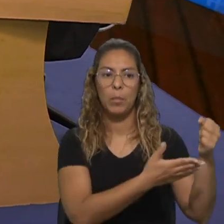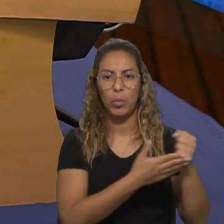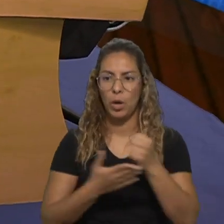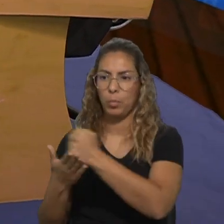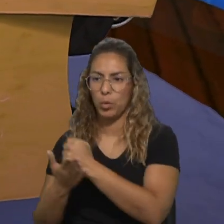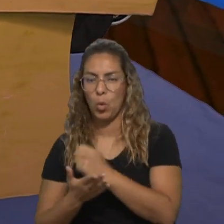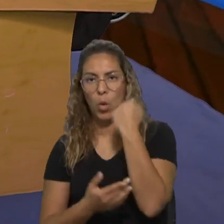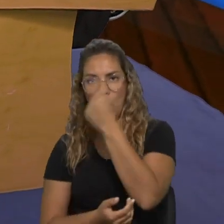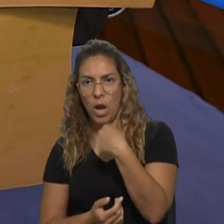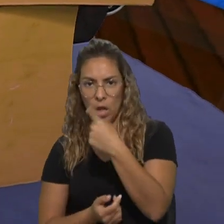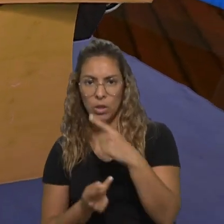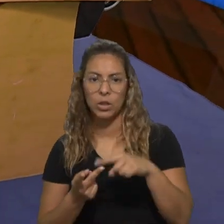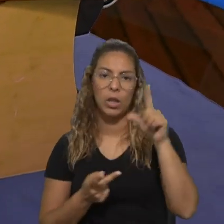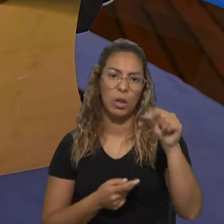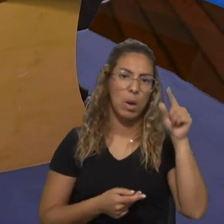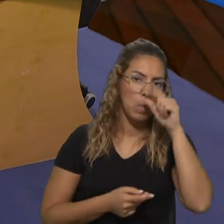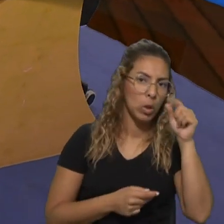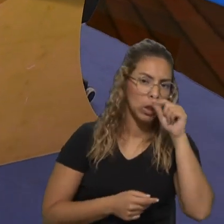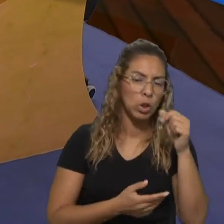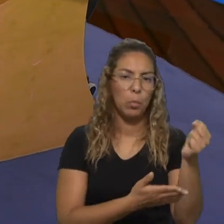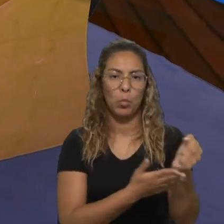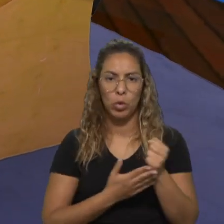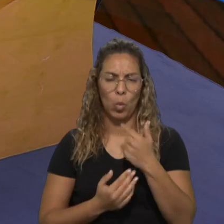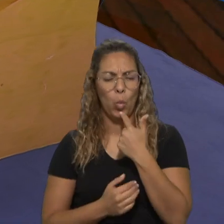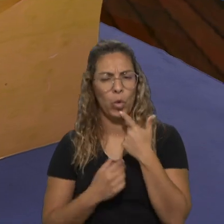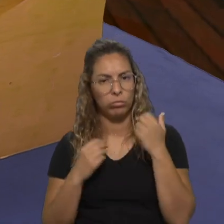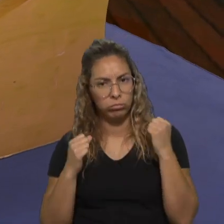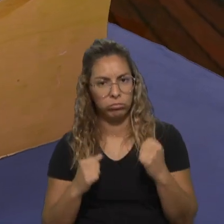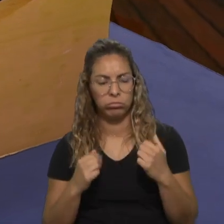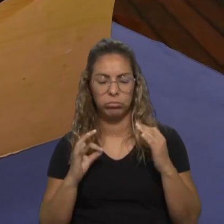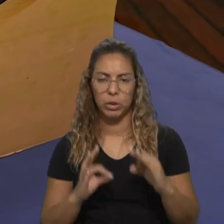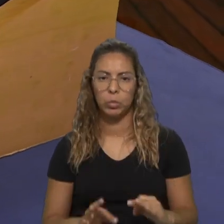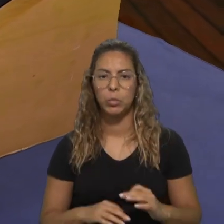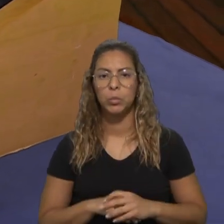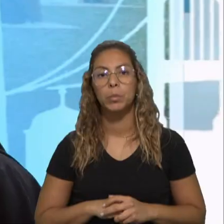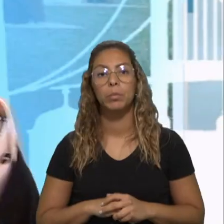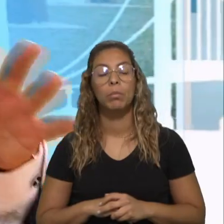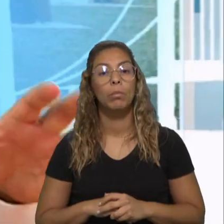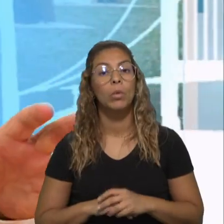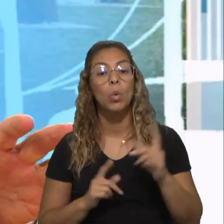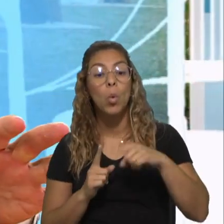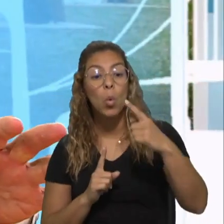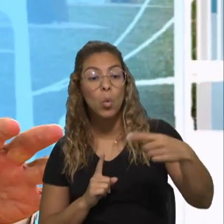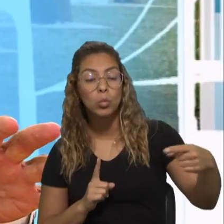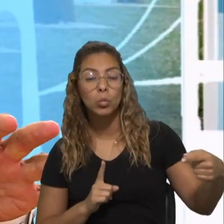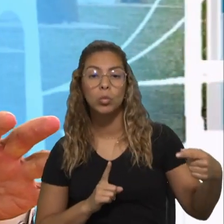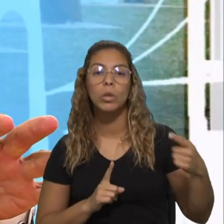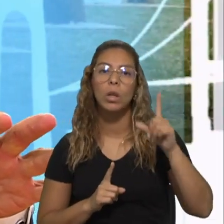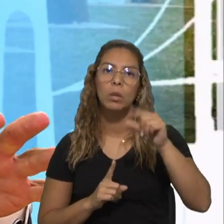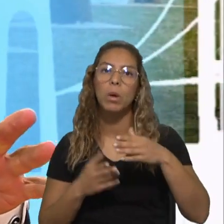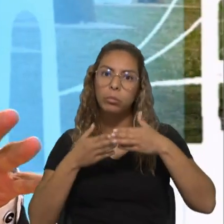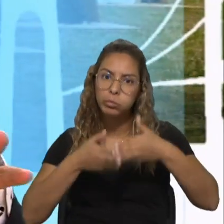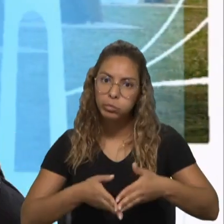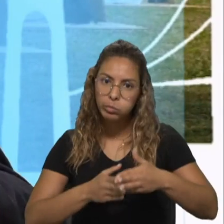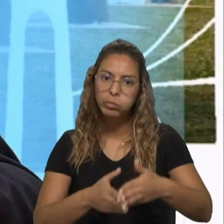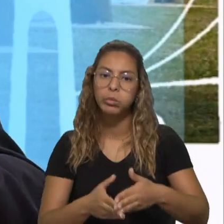Eiras e o município do Montijo, que nos apoiam fortemente, além de todos os outros municípios que têm embarcações tradicionais. Vão